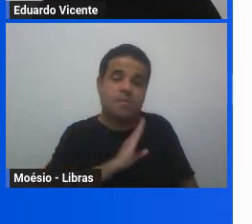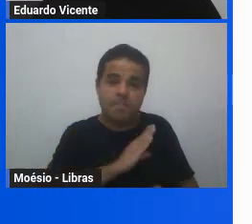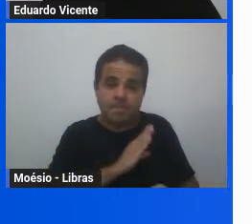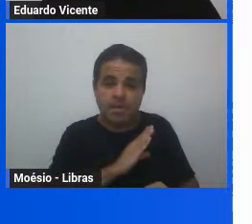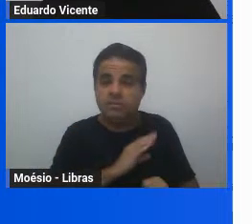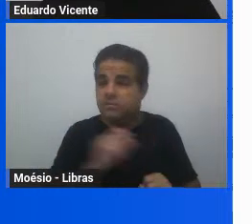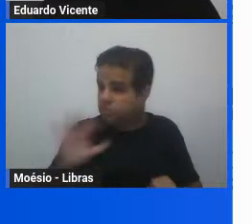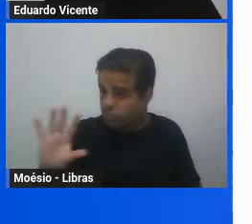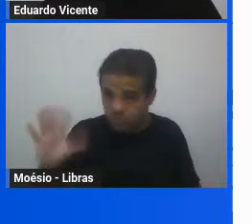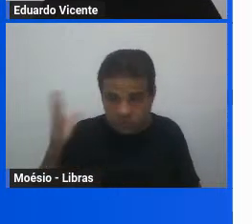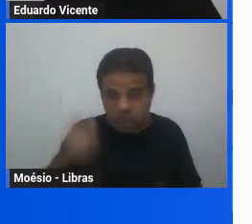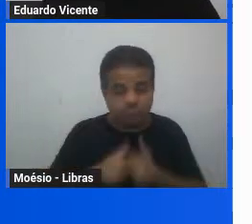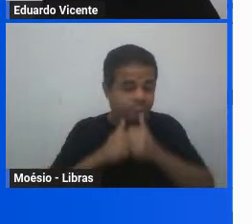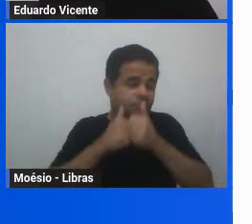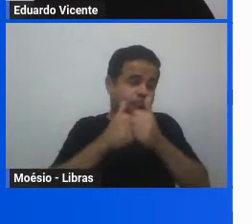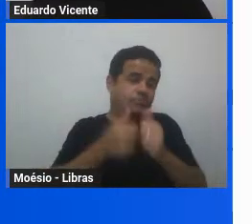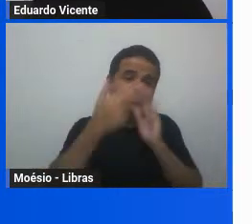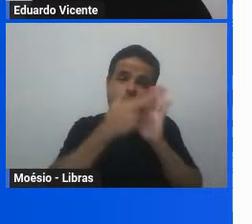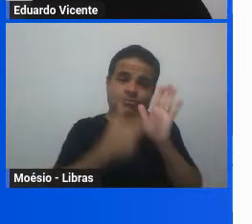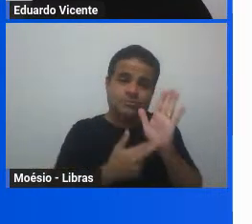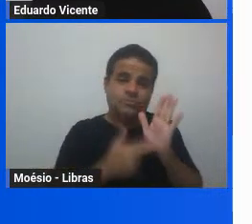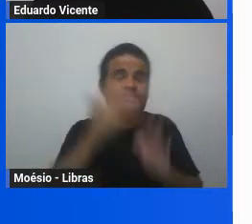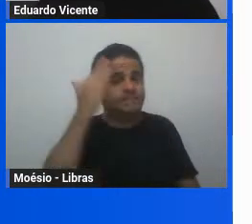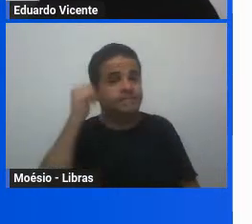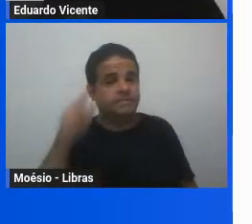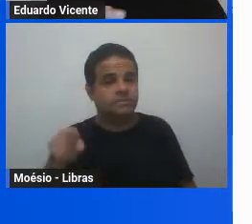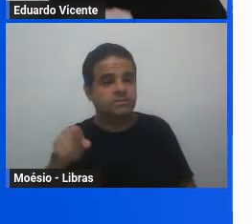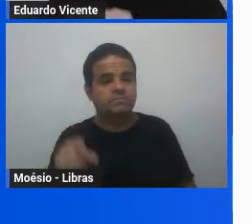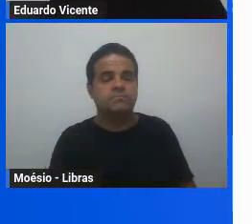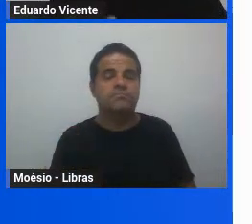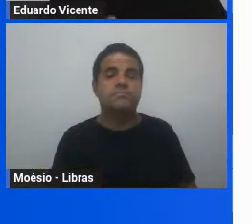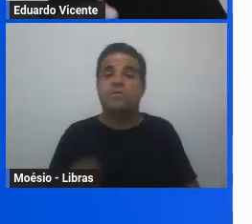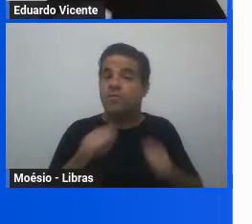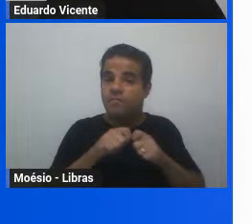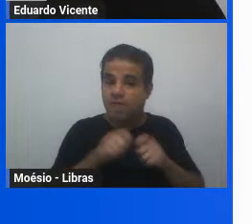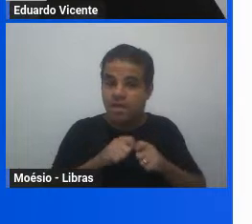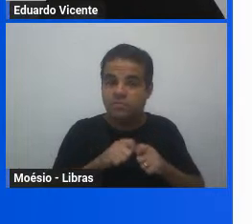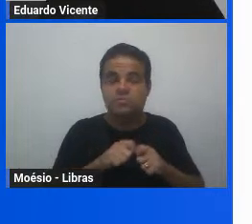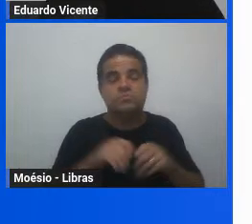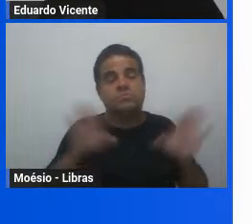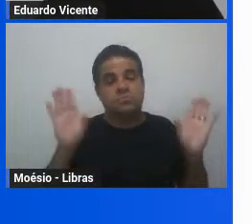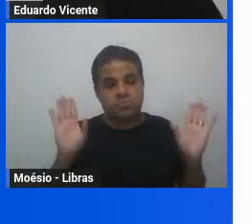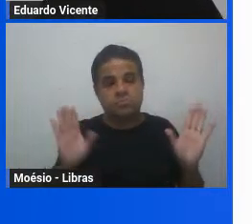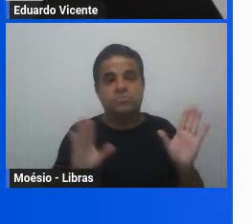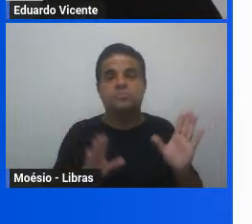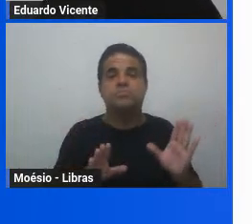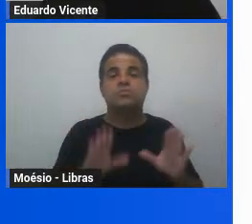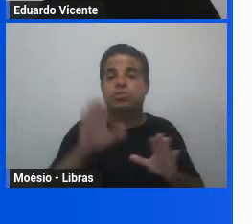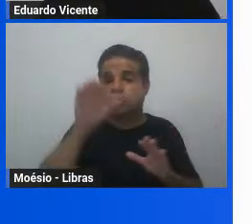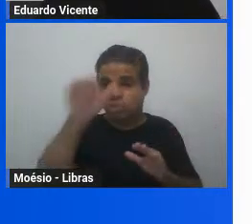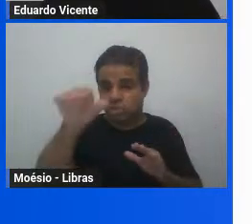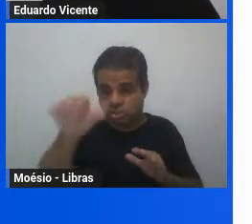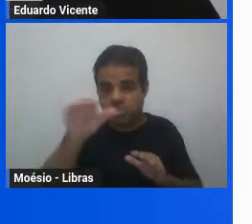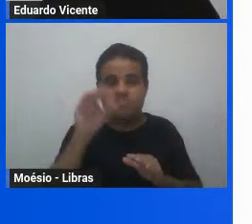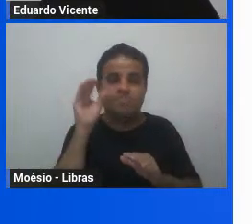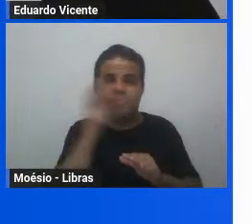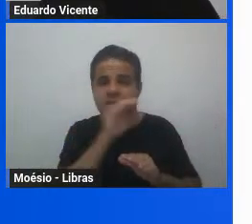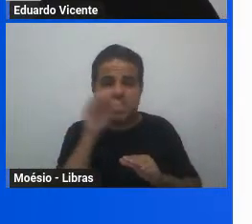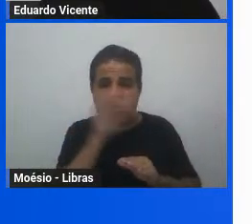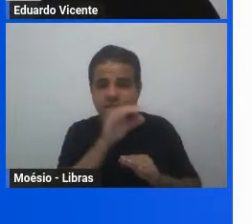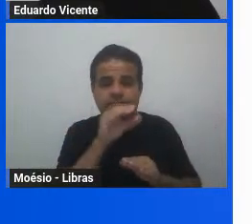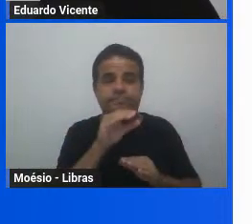acontecer, sigo ela, reconheço. Faço, então, o acionamento de emergência,